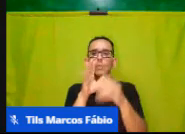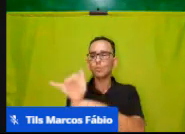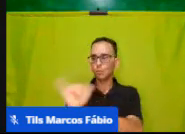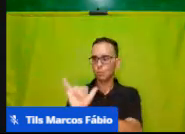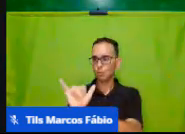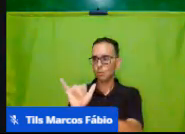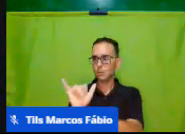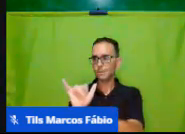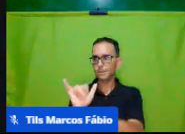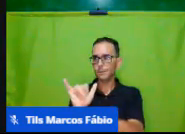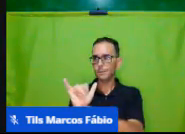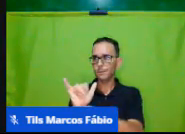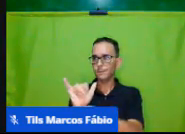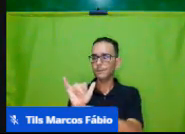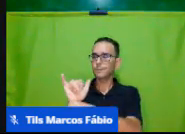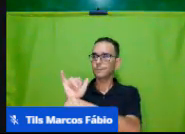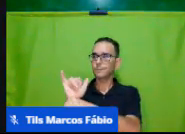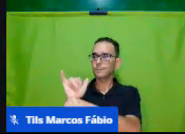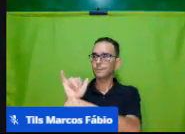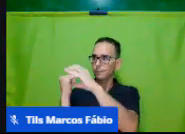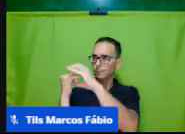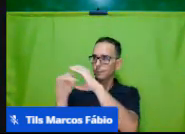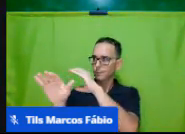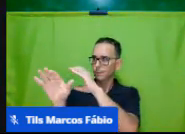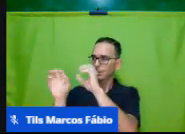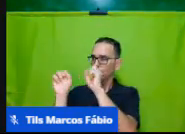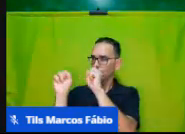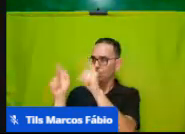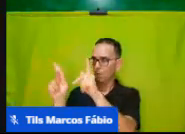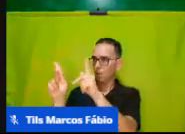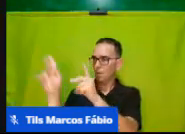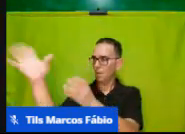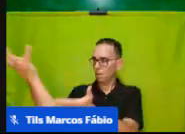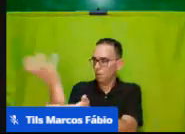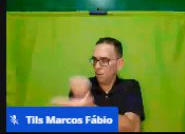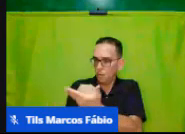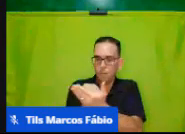né, e compartilho lá. Isso facilita muito a questão